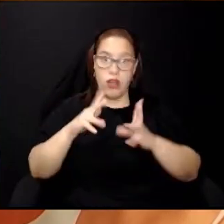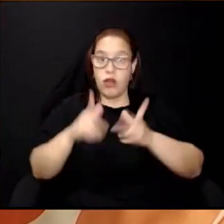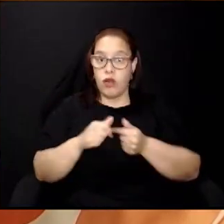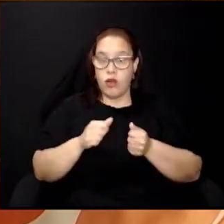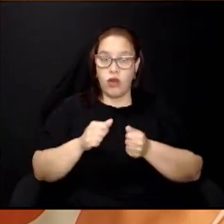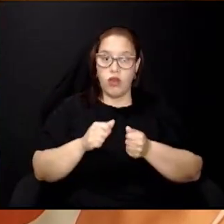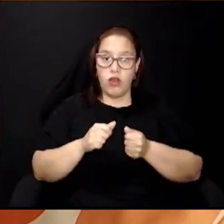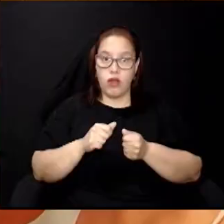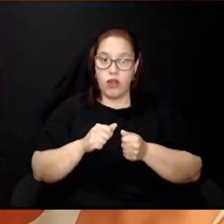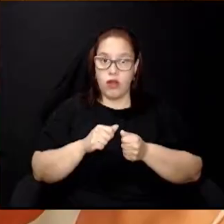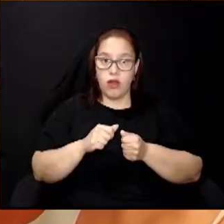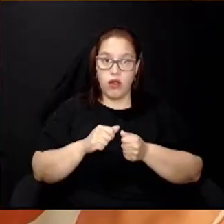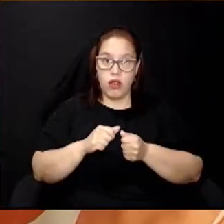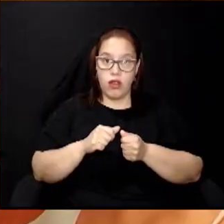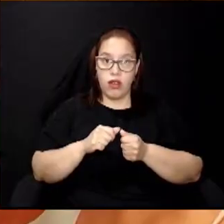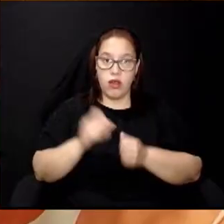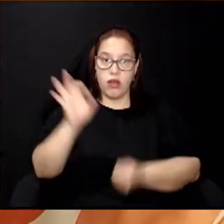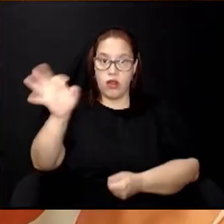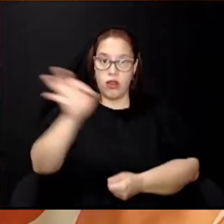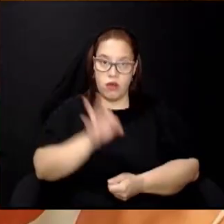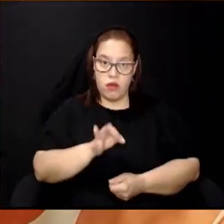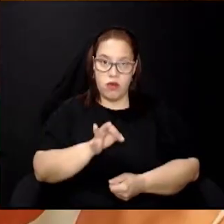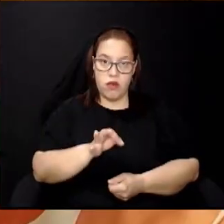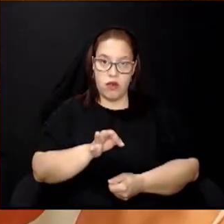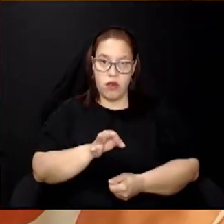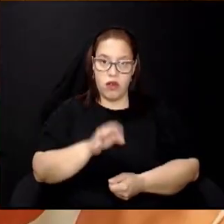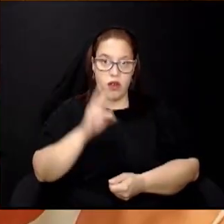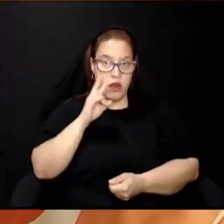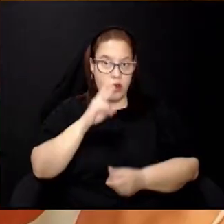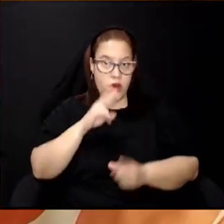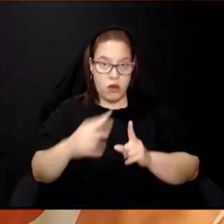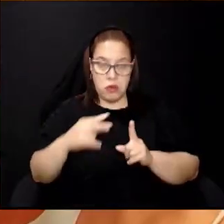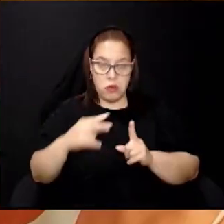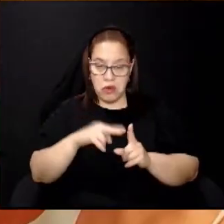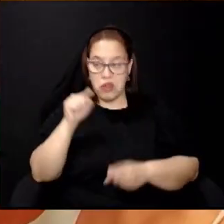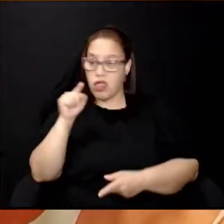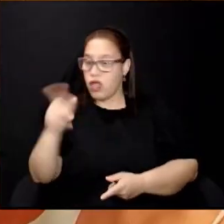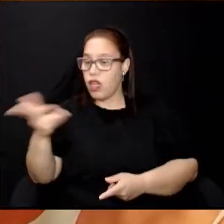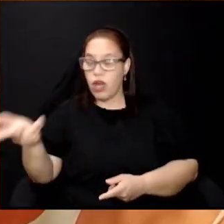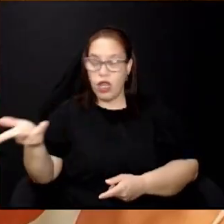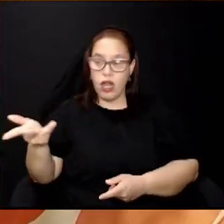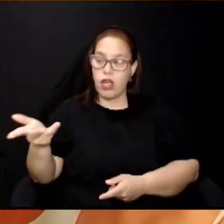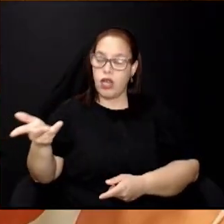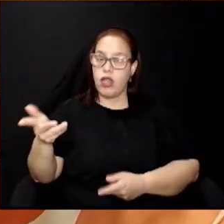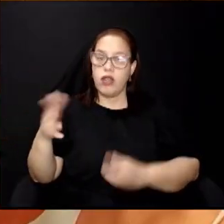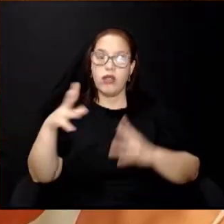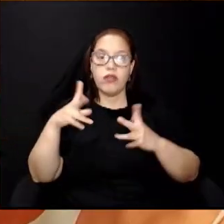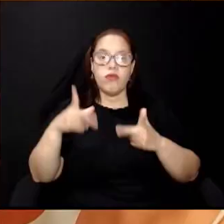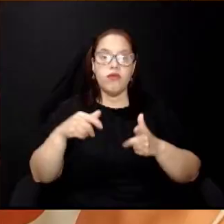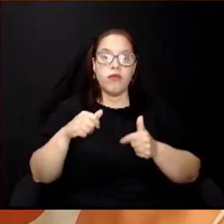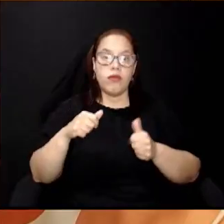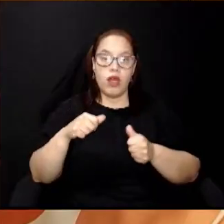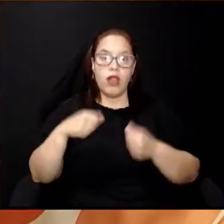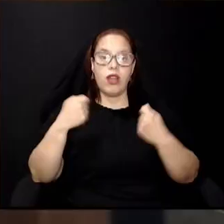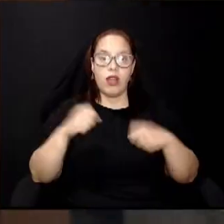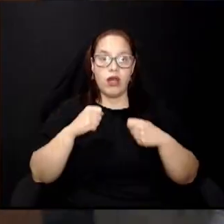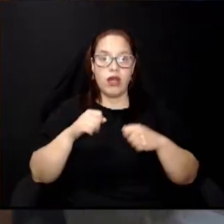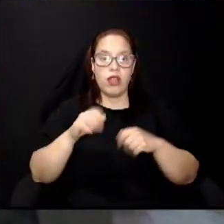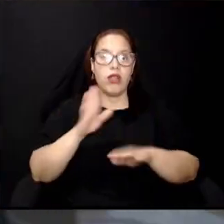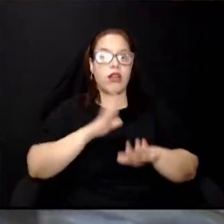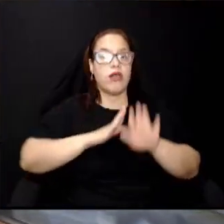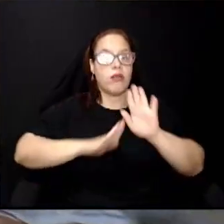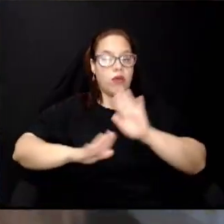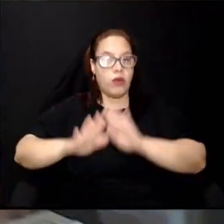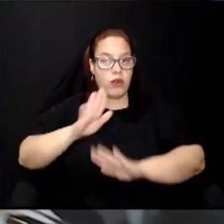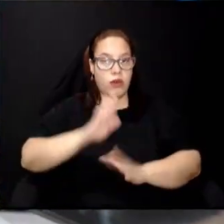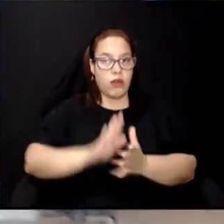ele viu parcialmente ali na visão dele. Então, em todos os sentidos, a gente precisa tomar muito cuidado. A